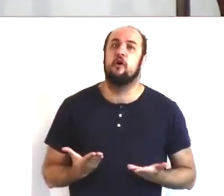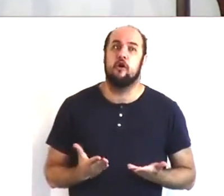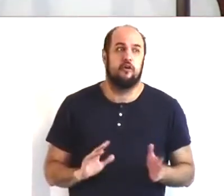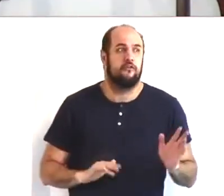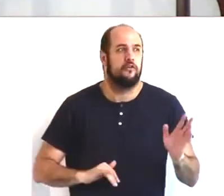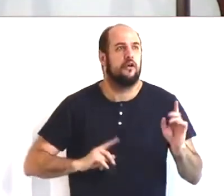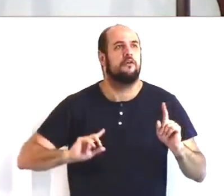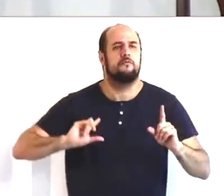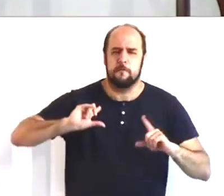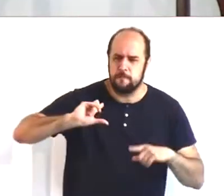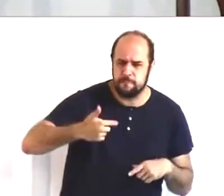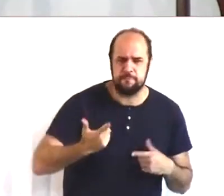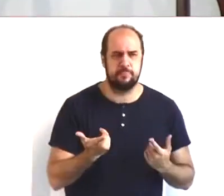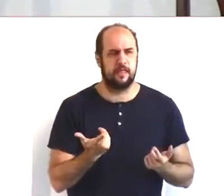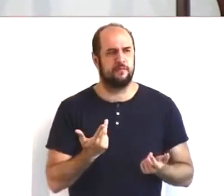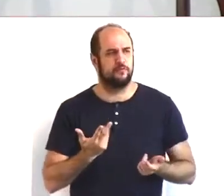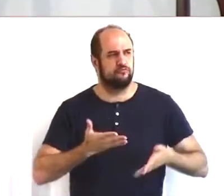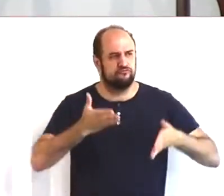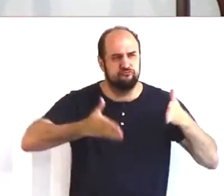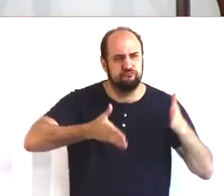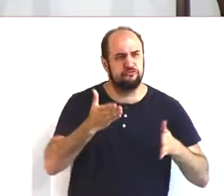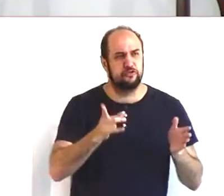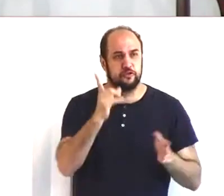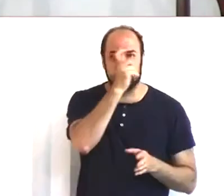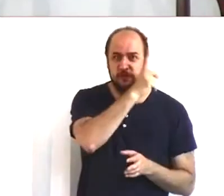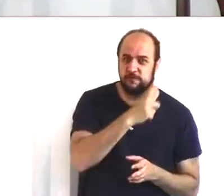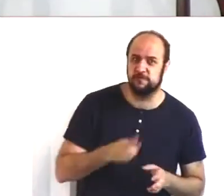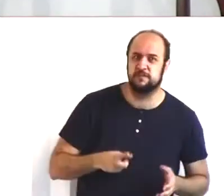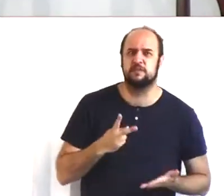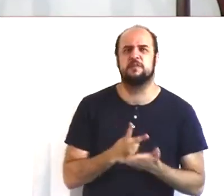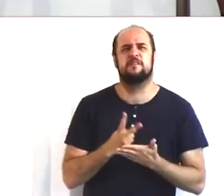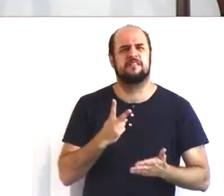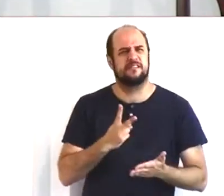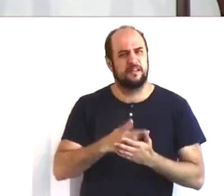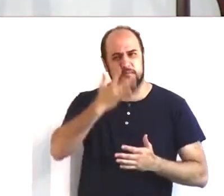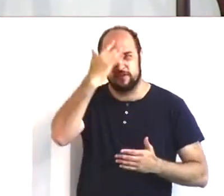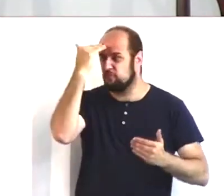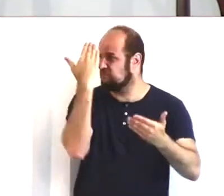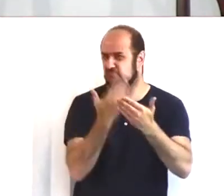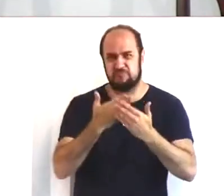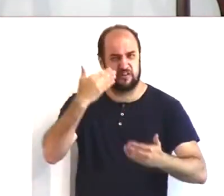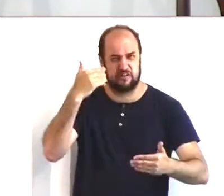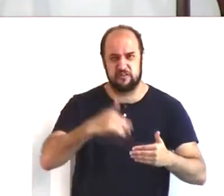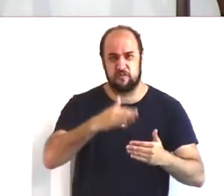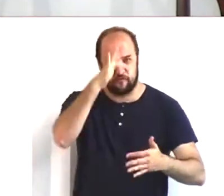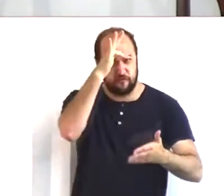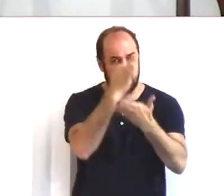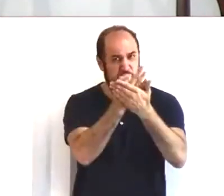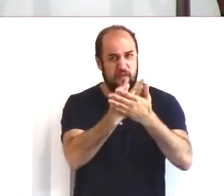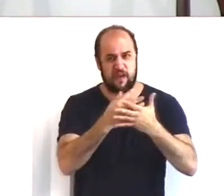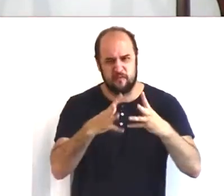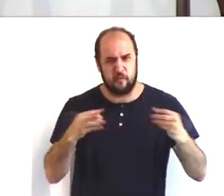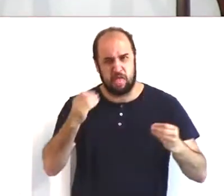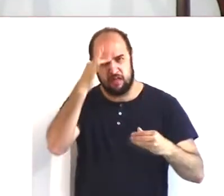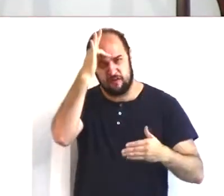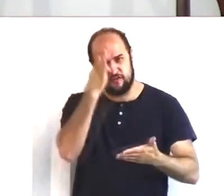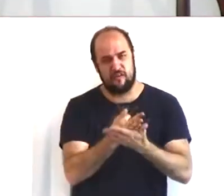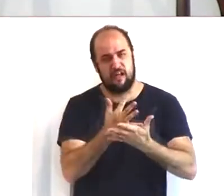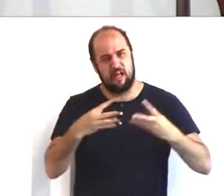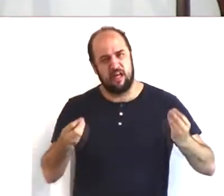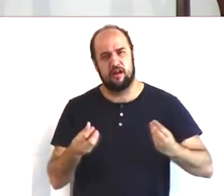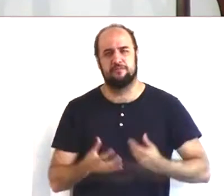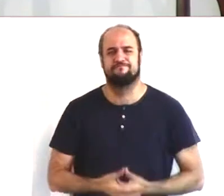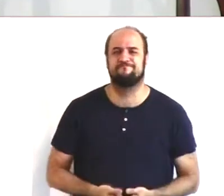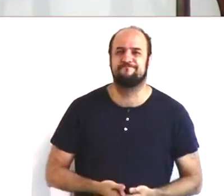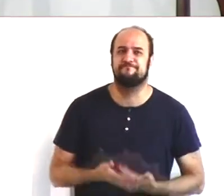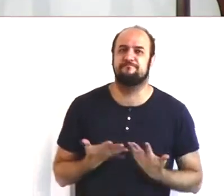a movimentos mundiais muito graves. Um dos primeiros números que aparece depois é o de pessoas que desacreditaram da fé.